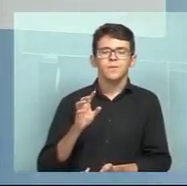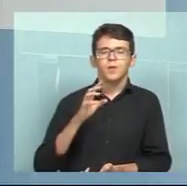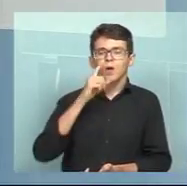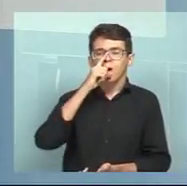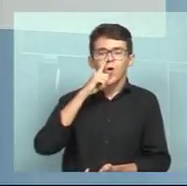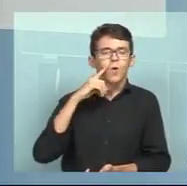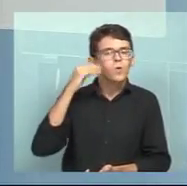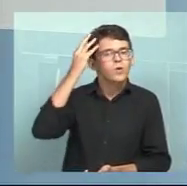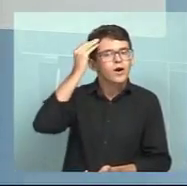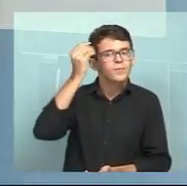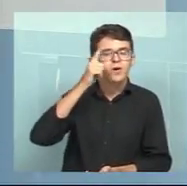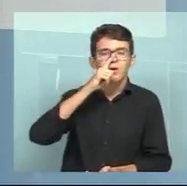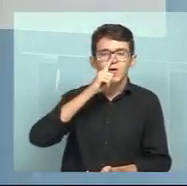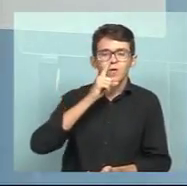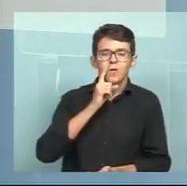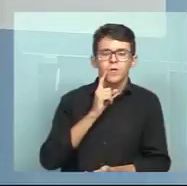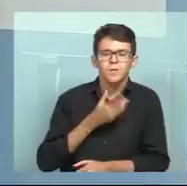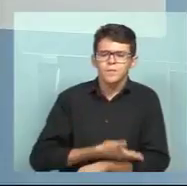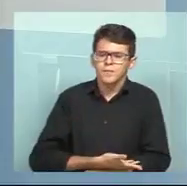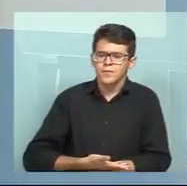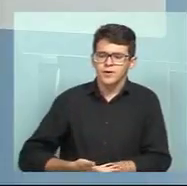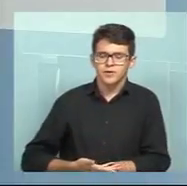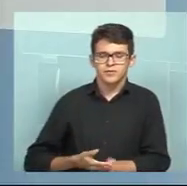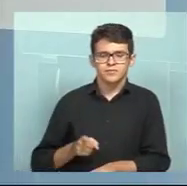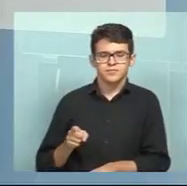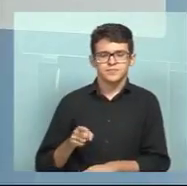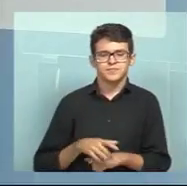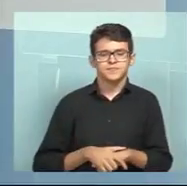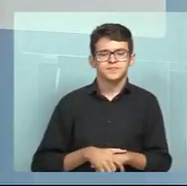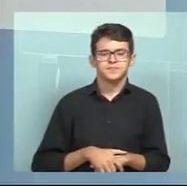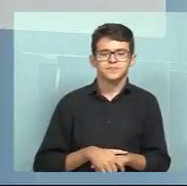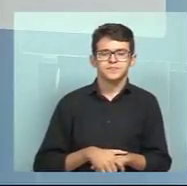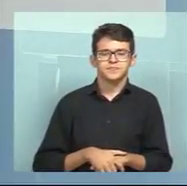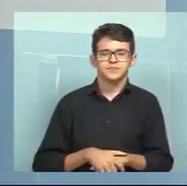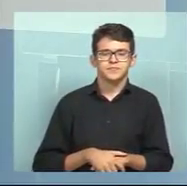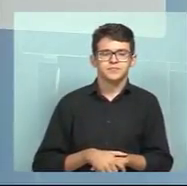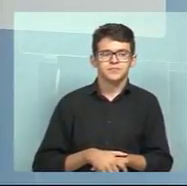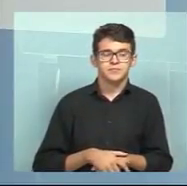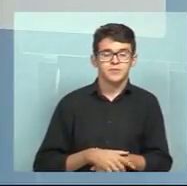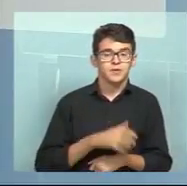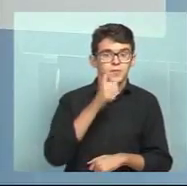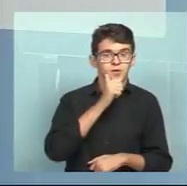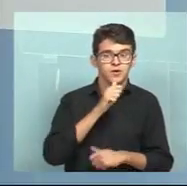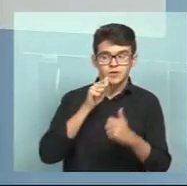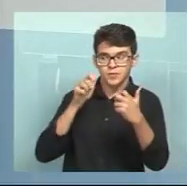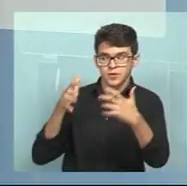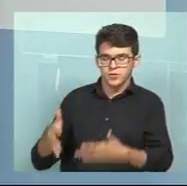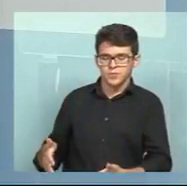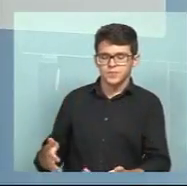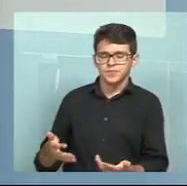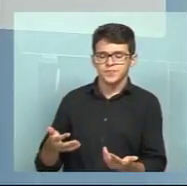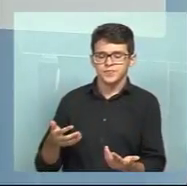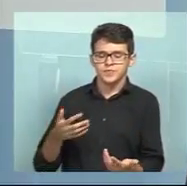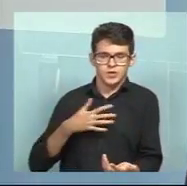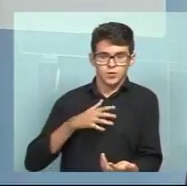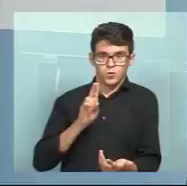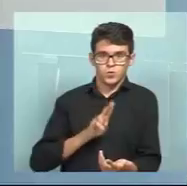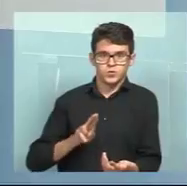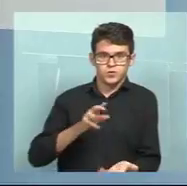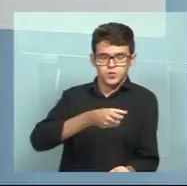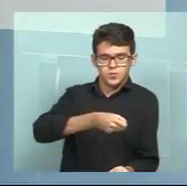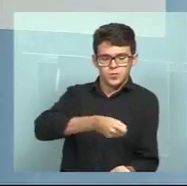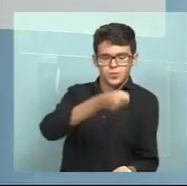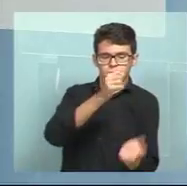com os cachinhos louros. Pois essa senhora me disse o seguinte: olha, eu vivo do Bolsa Família, a água dos meus filhos é